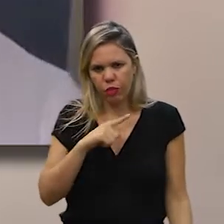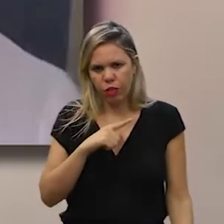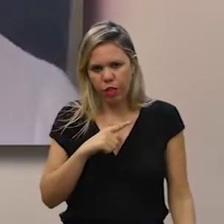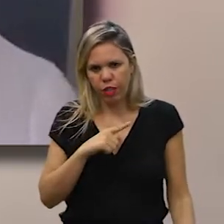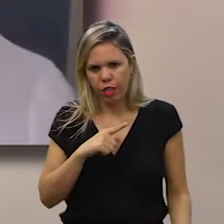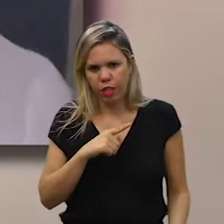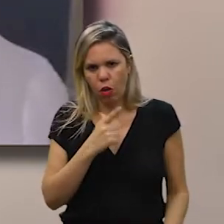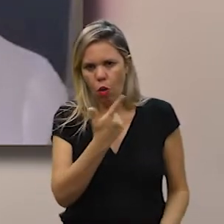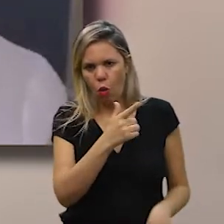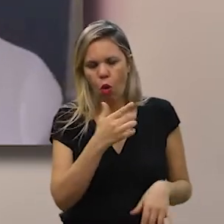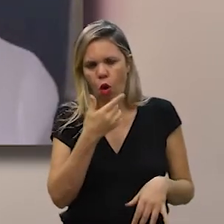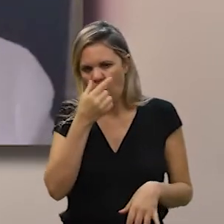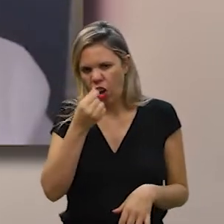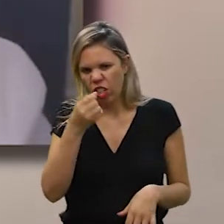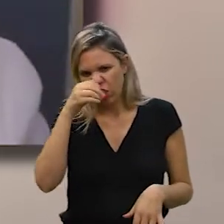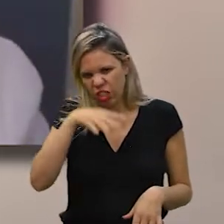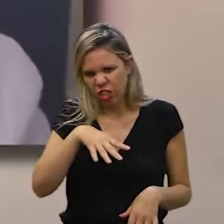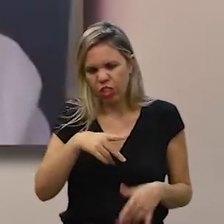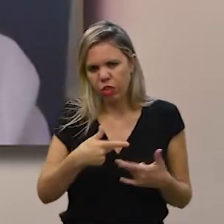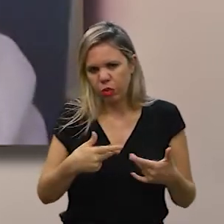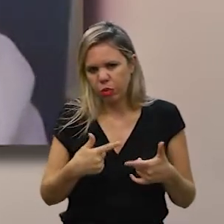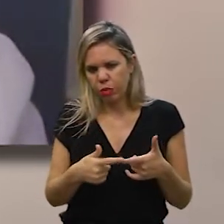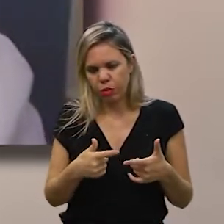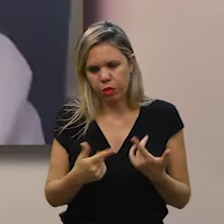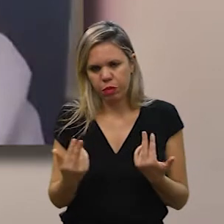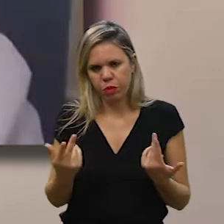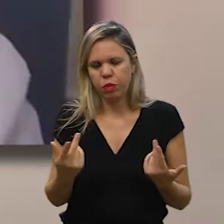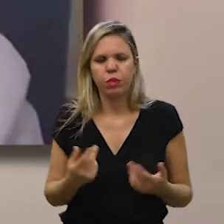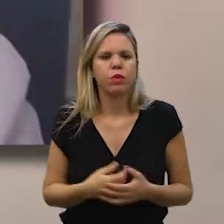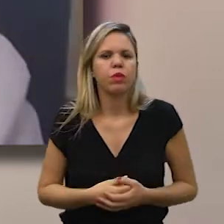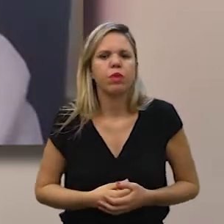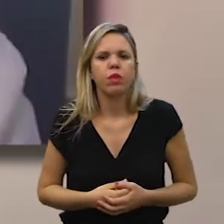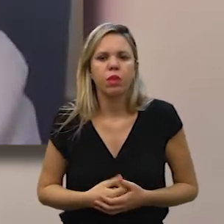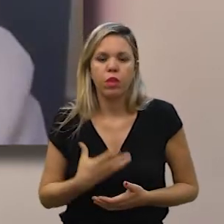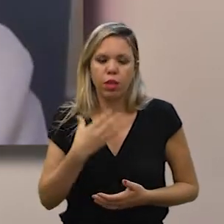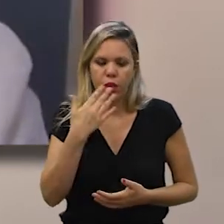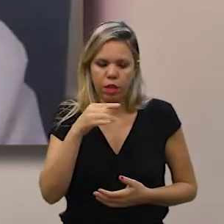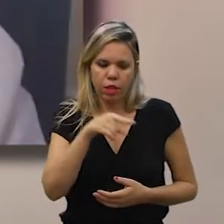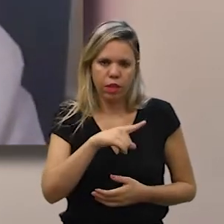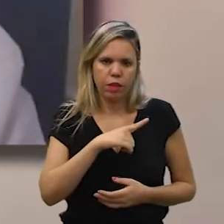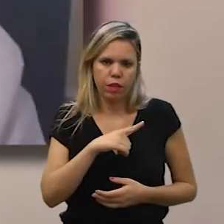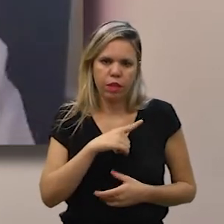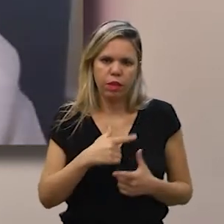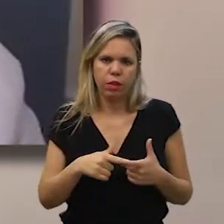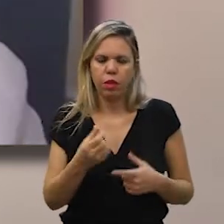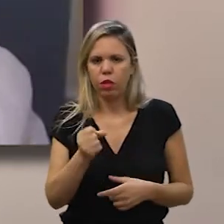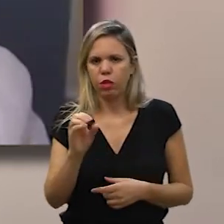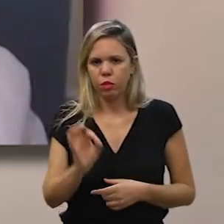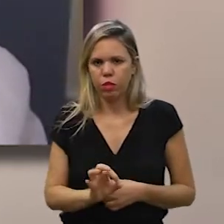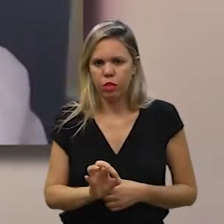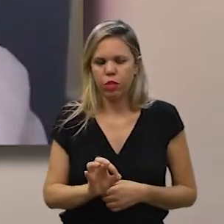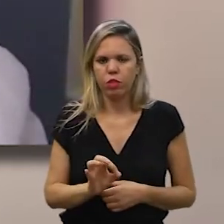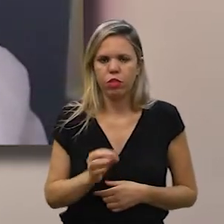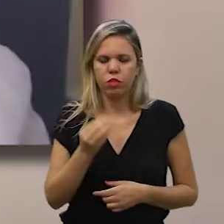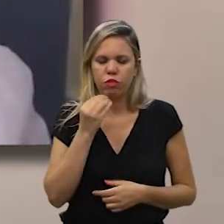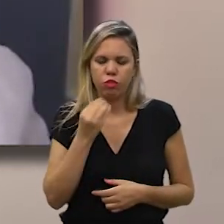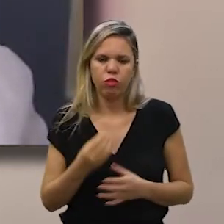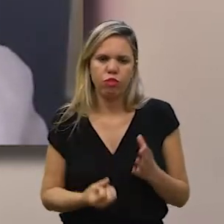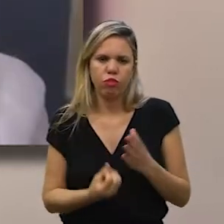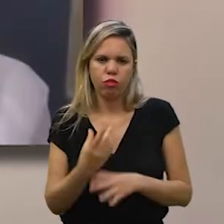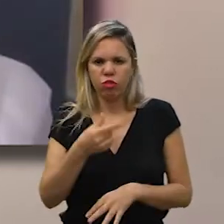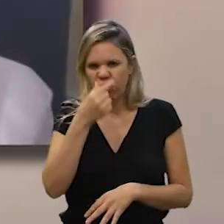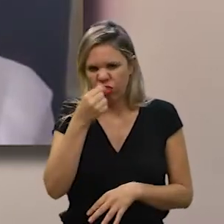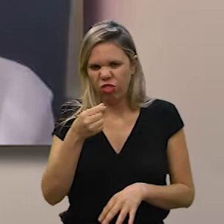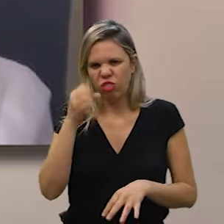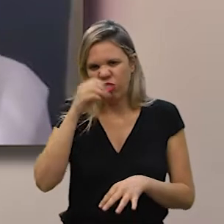mãe tiver outra rinite alérgica, ou tiver também rinite alérgica, essa criança vai ter 80% de chance de vir a